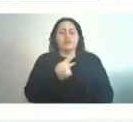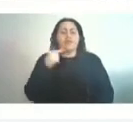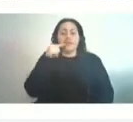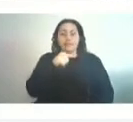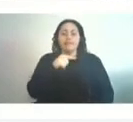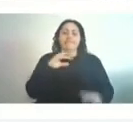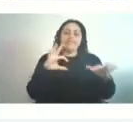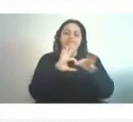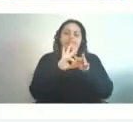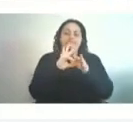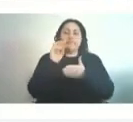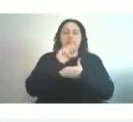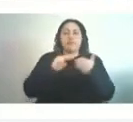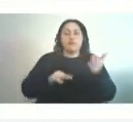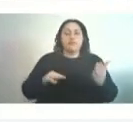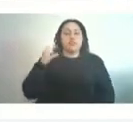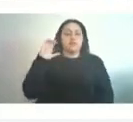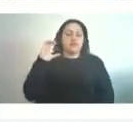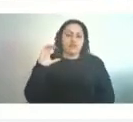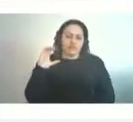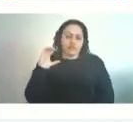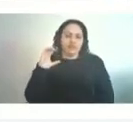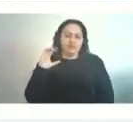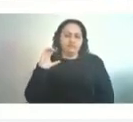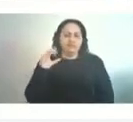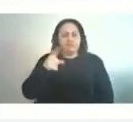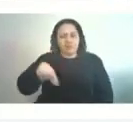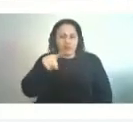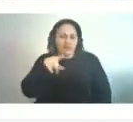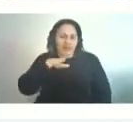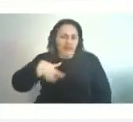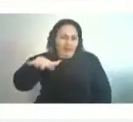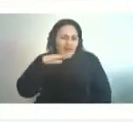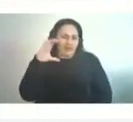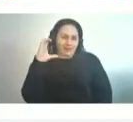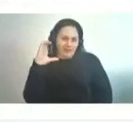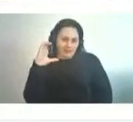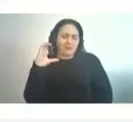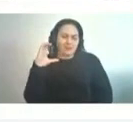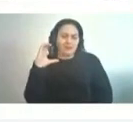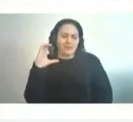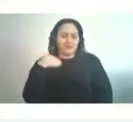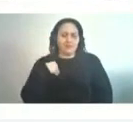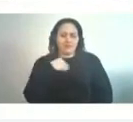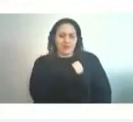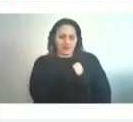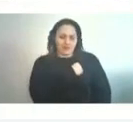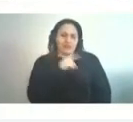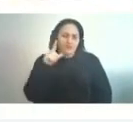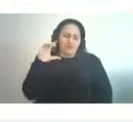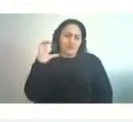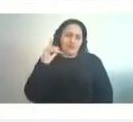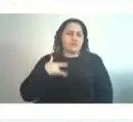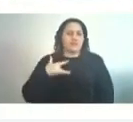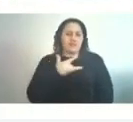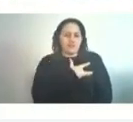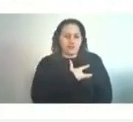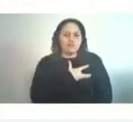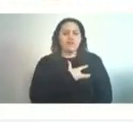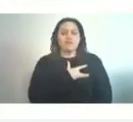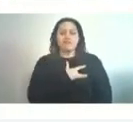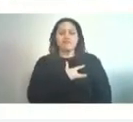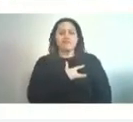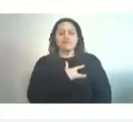método científico. E vocês, que são bem da área das ciências médicas, das ciências da saúde, né, das